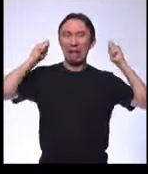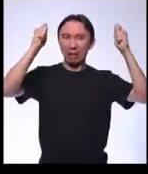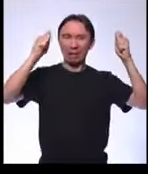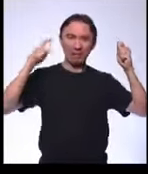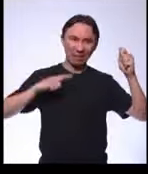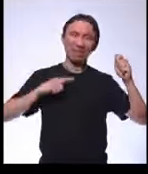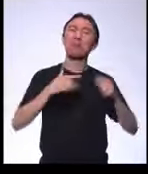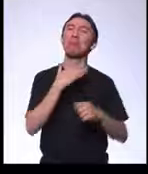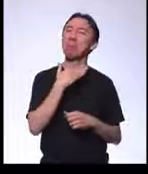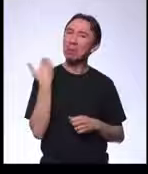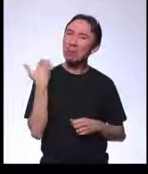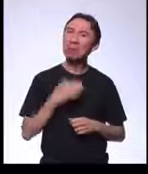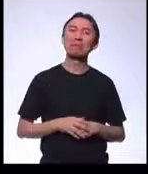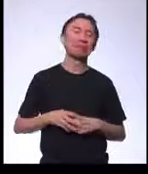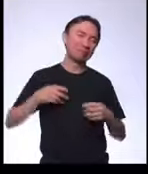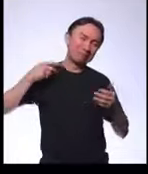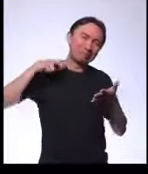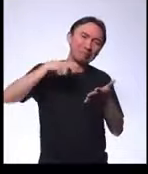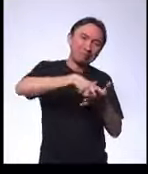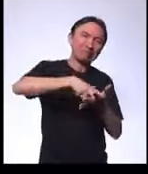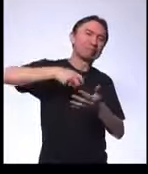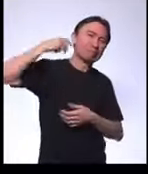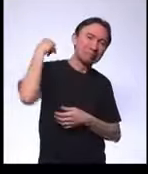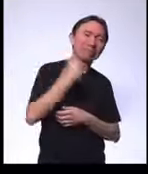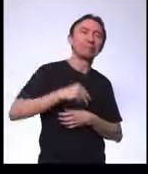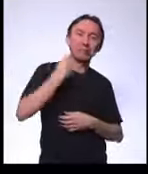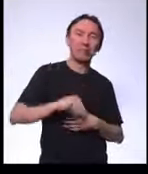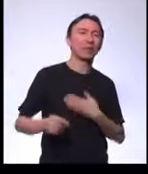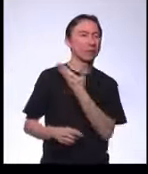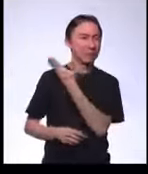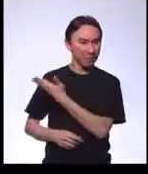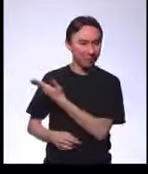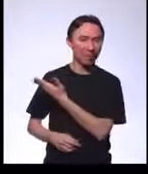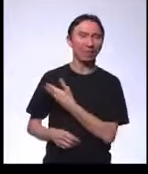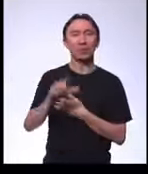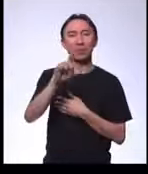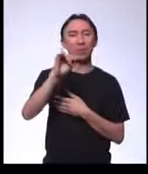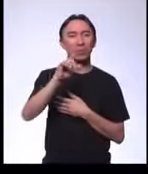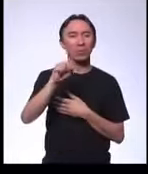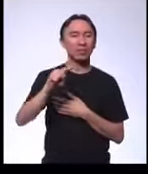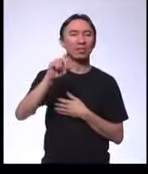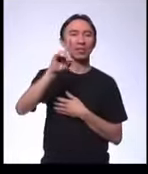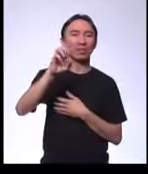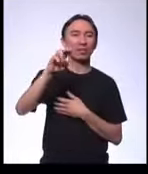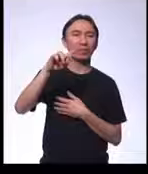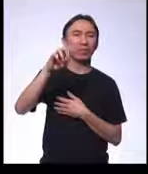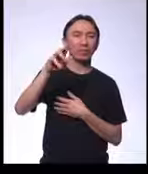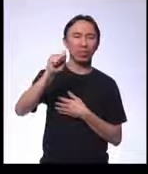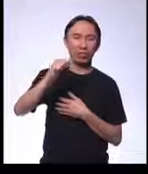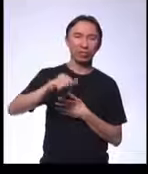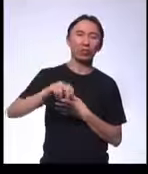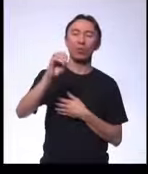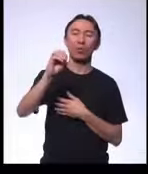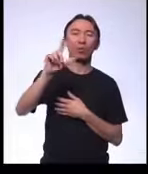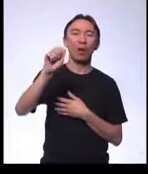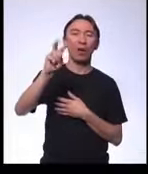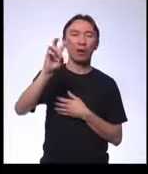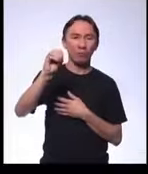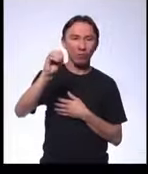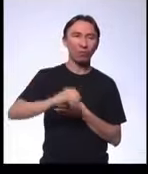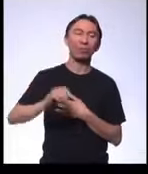aqui nas celas do DEOPS. E são Luiz Irata, Devanir de Carvalho, Olavo Hansen e Eduardo